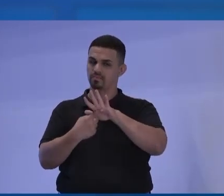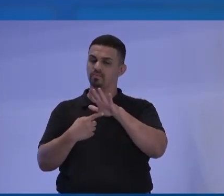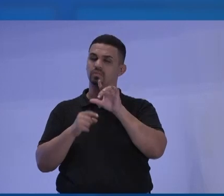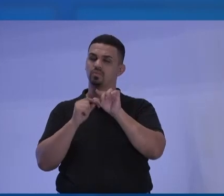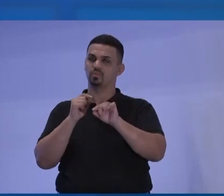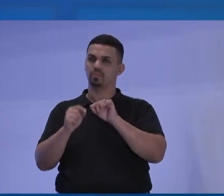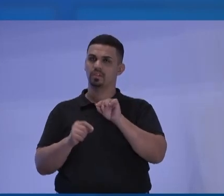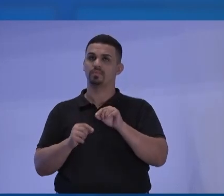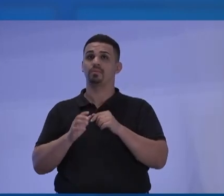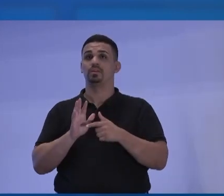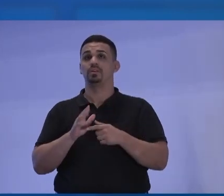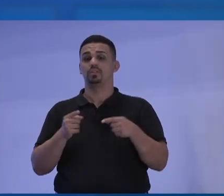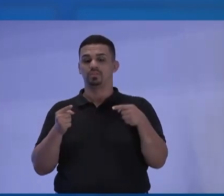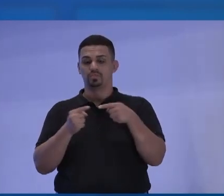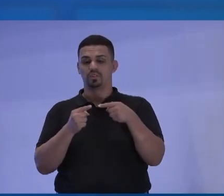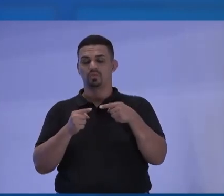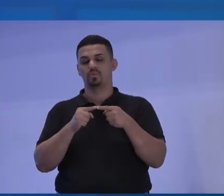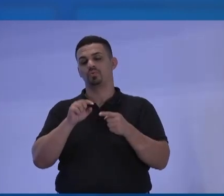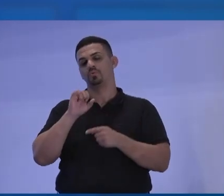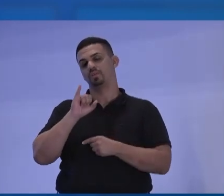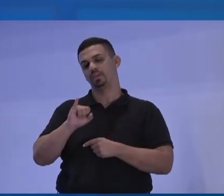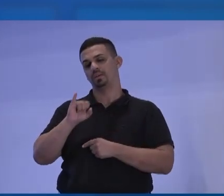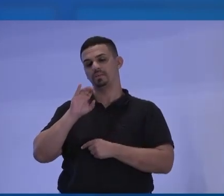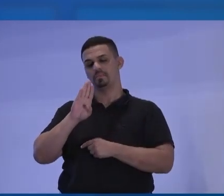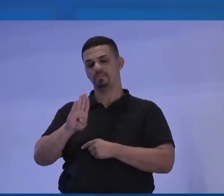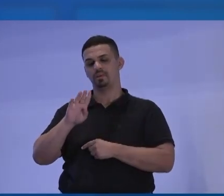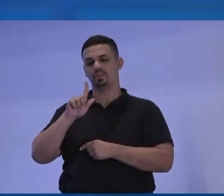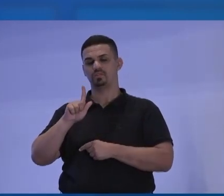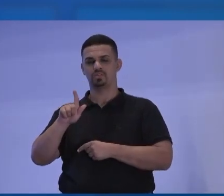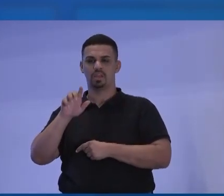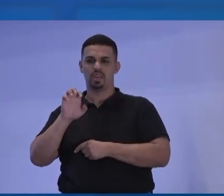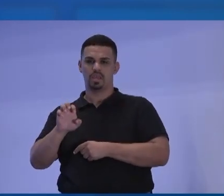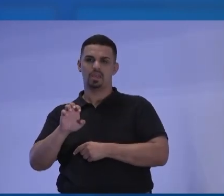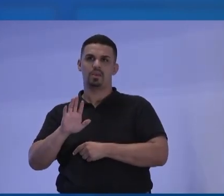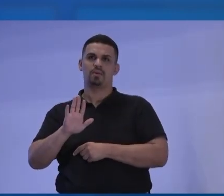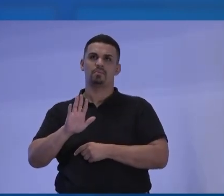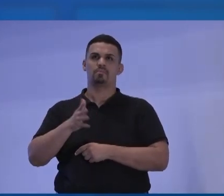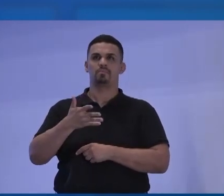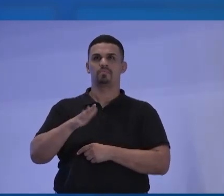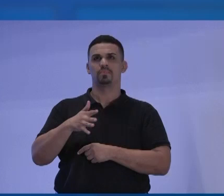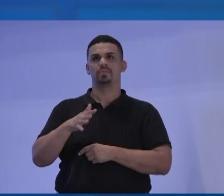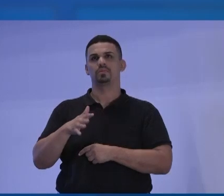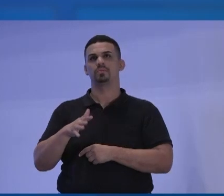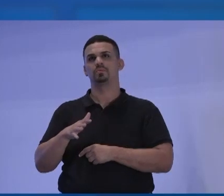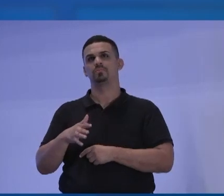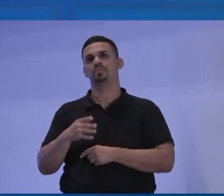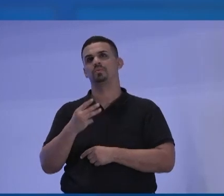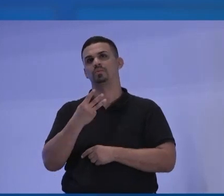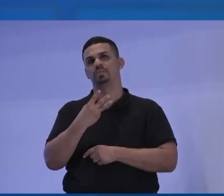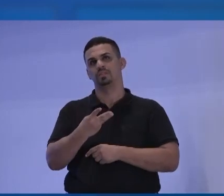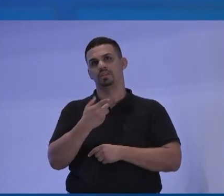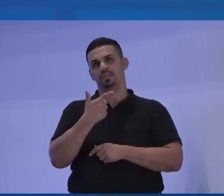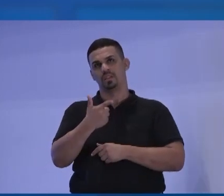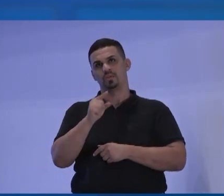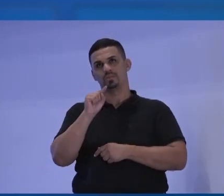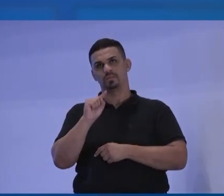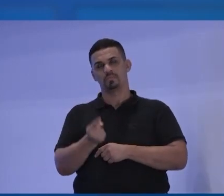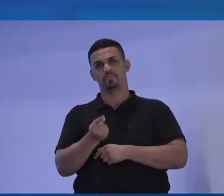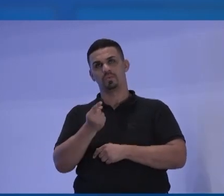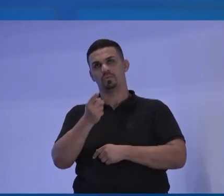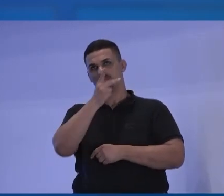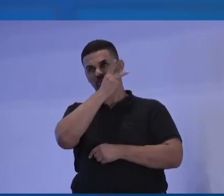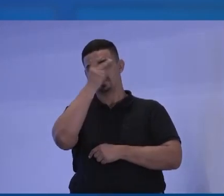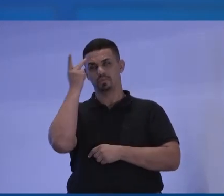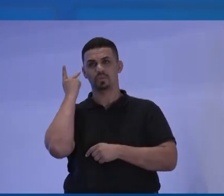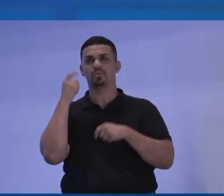IBGE de 2023, mais de 32 mil pessoas portadoras de hanseníase necessitaram